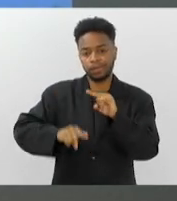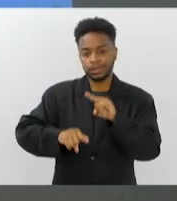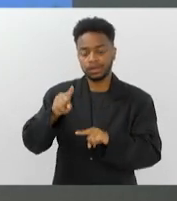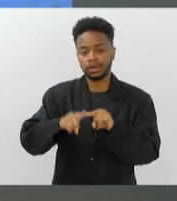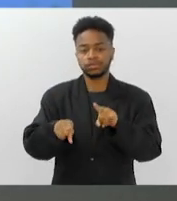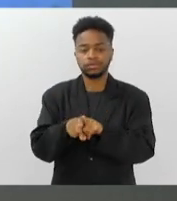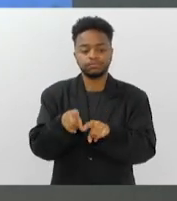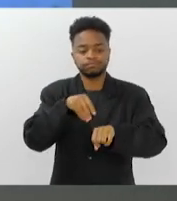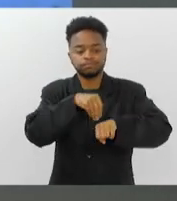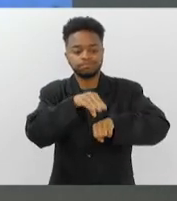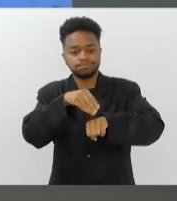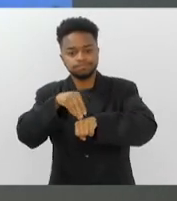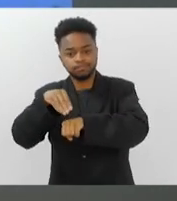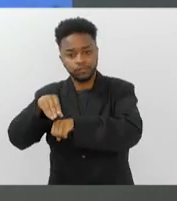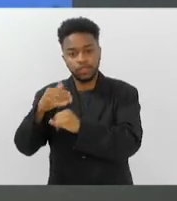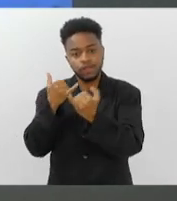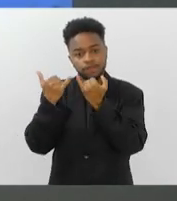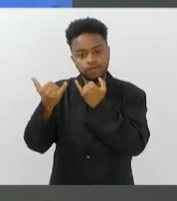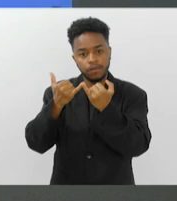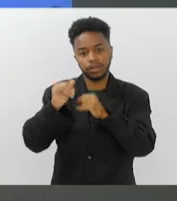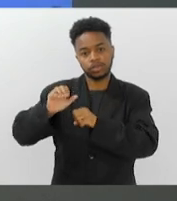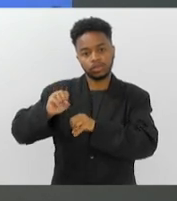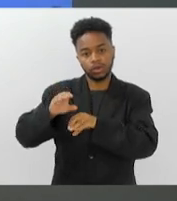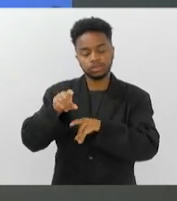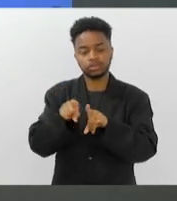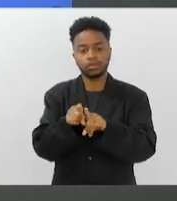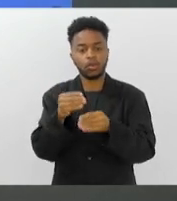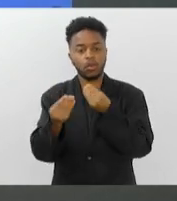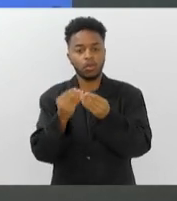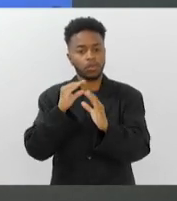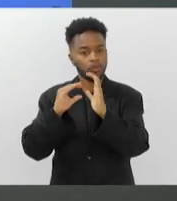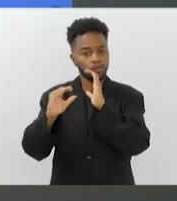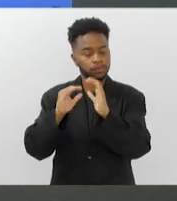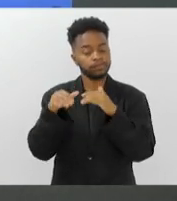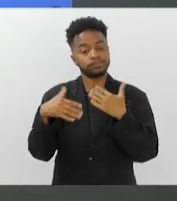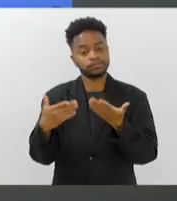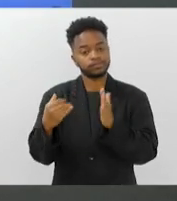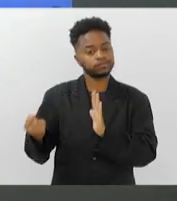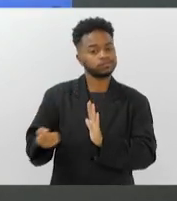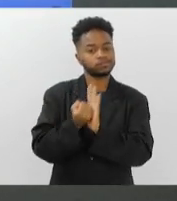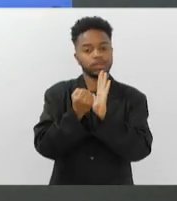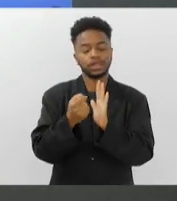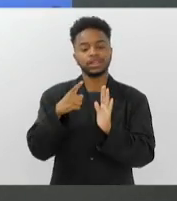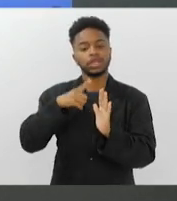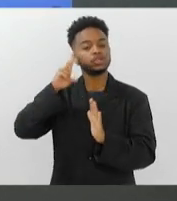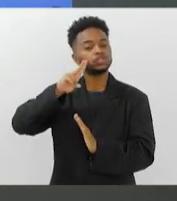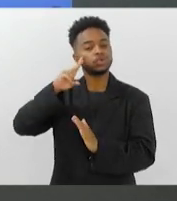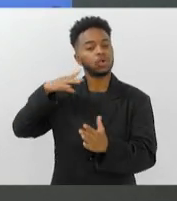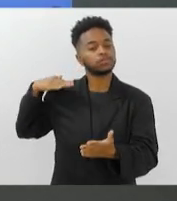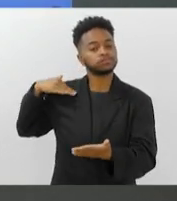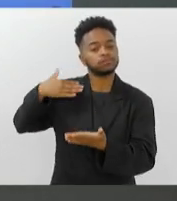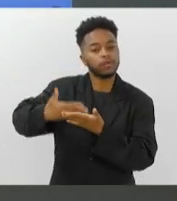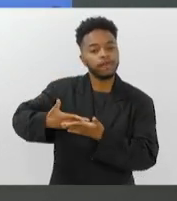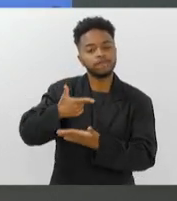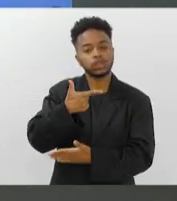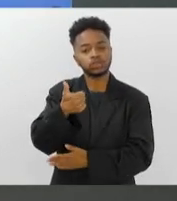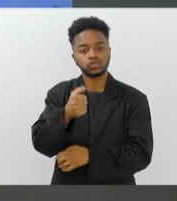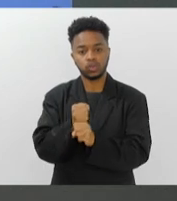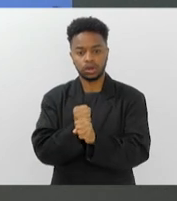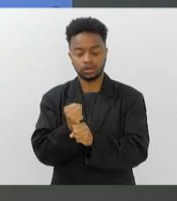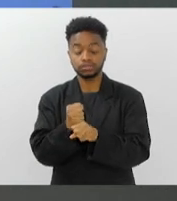mensagens né informação educação e comunicação Então esse é o legado do fórum a gente tem uma história então de 21 anos então em